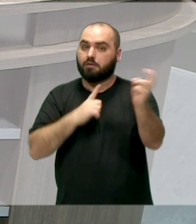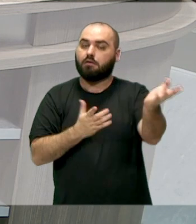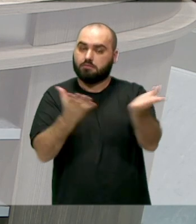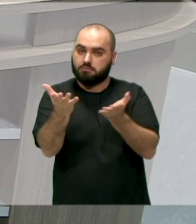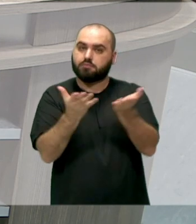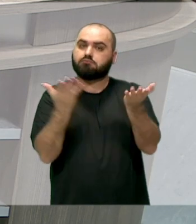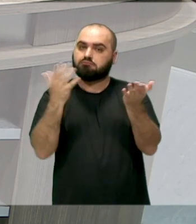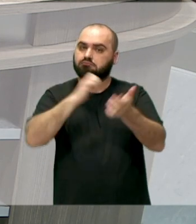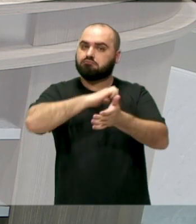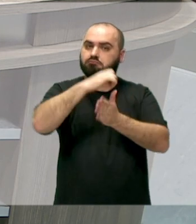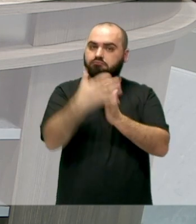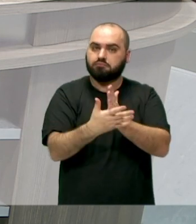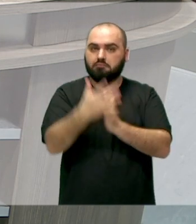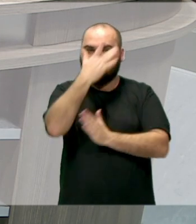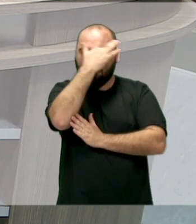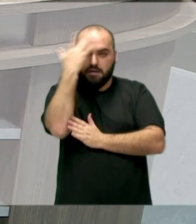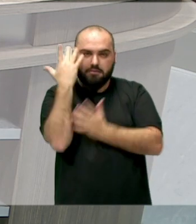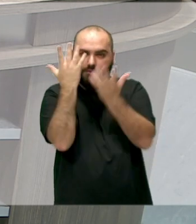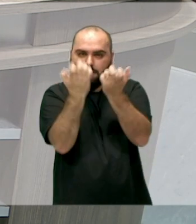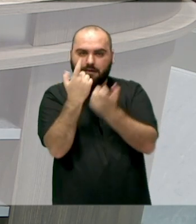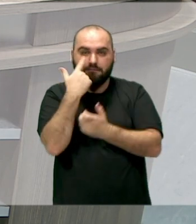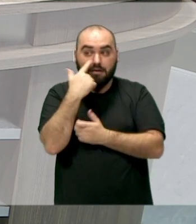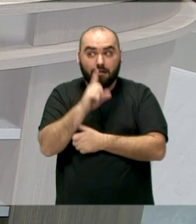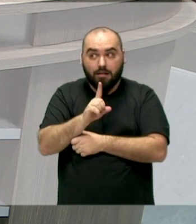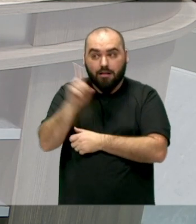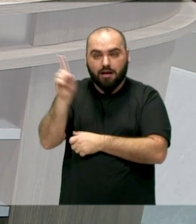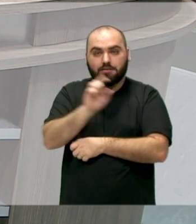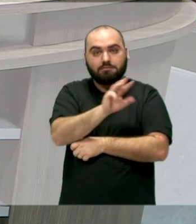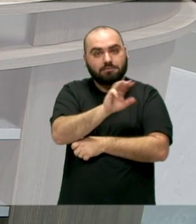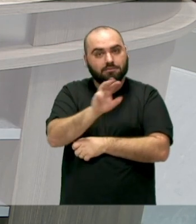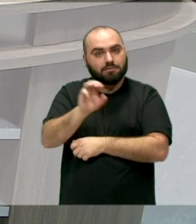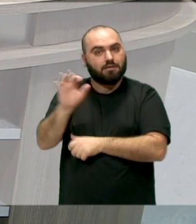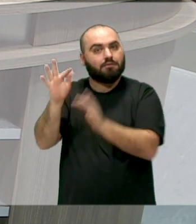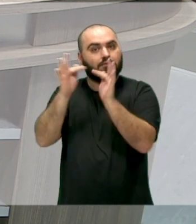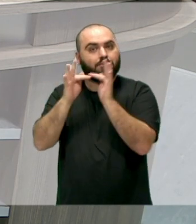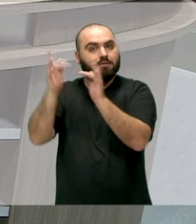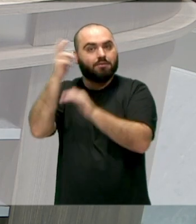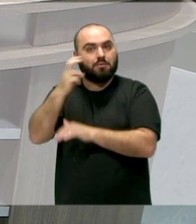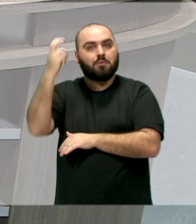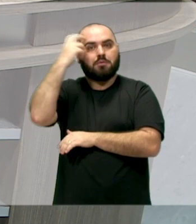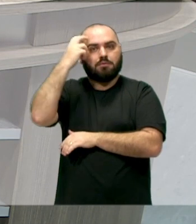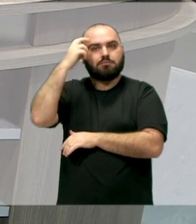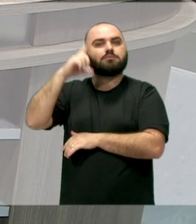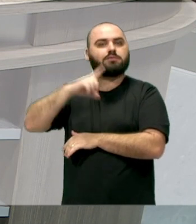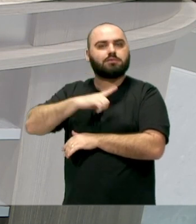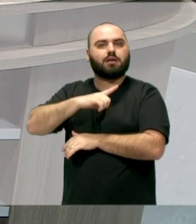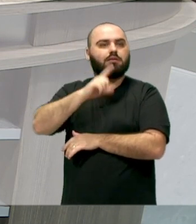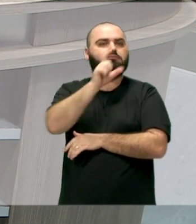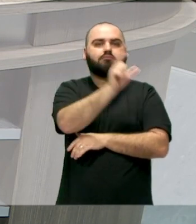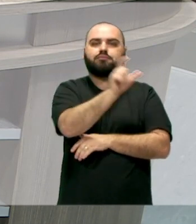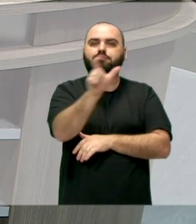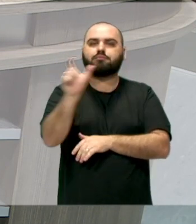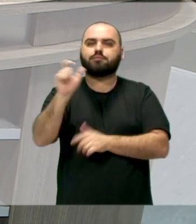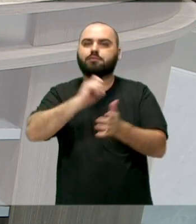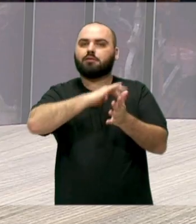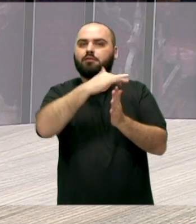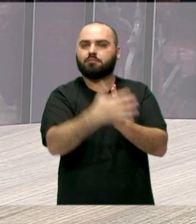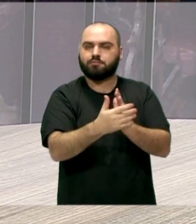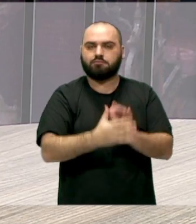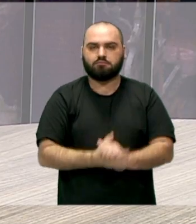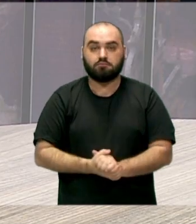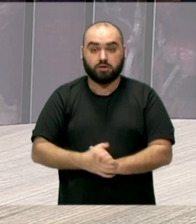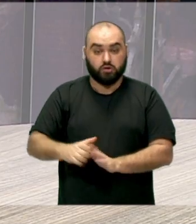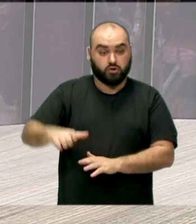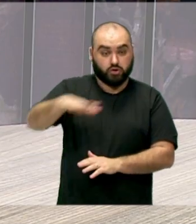em Libras. Então, quem quiser dar uma espiadinha lá no site da Fundação Cultural, está sinalizado quais são os shows. De forma geral, todos